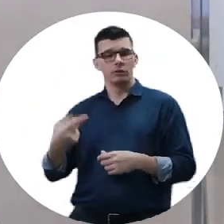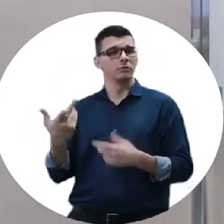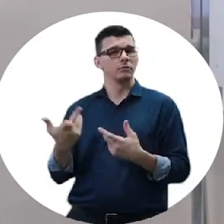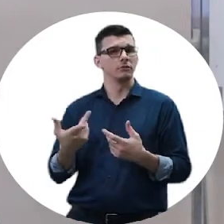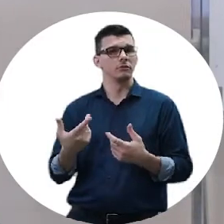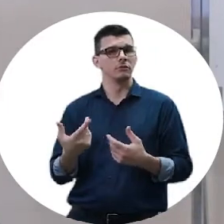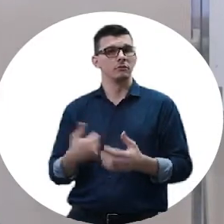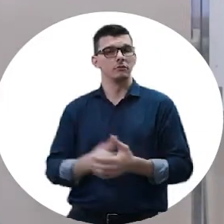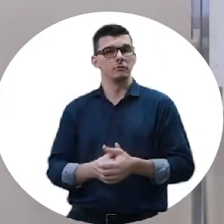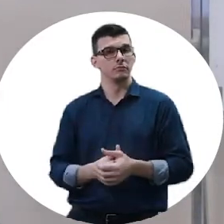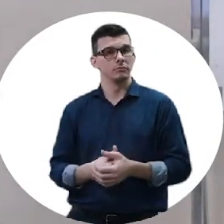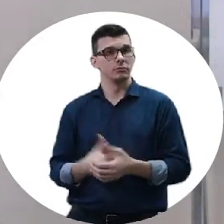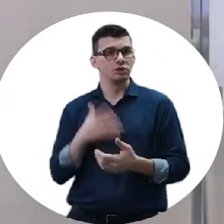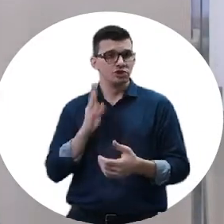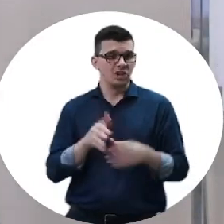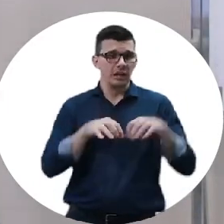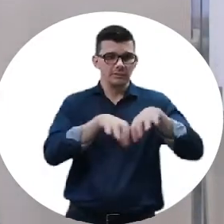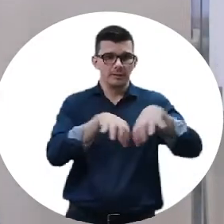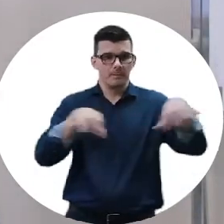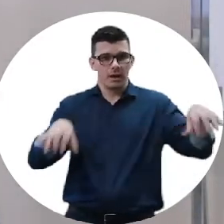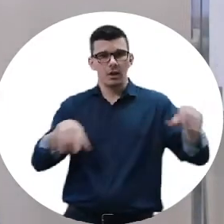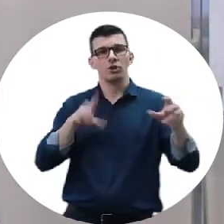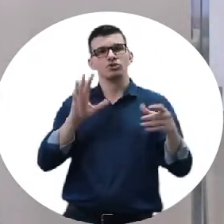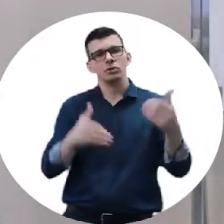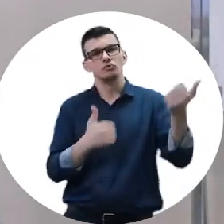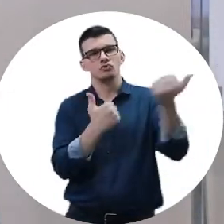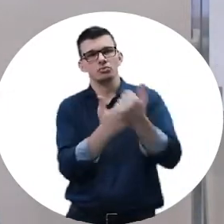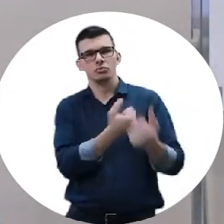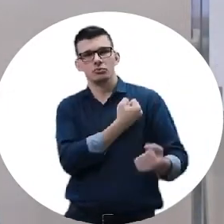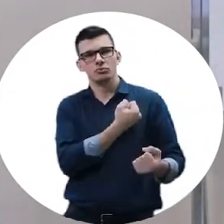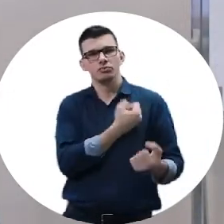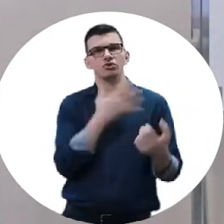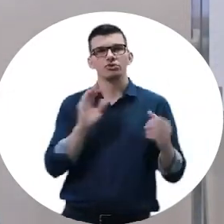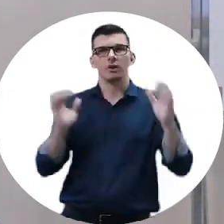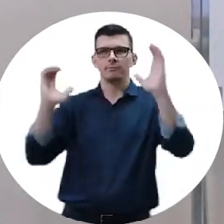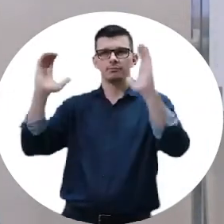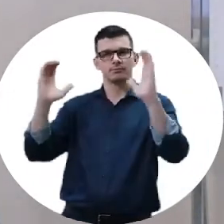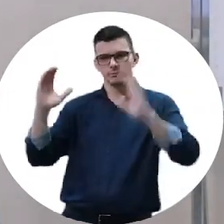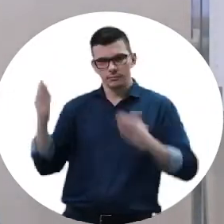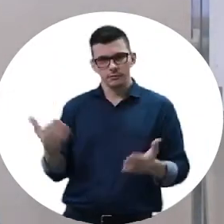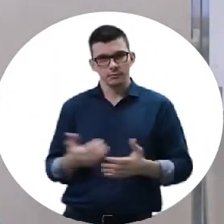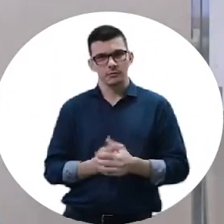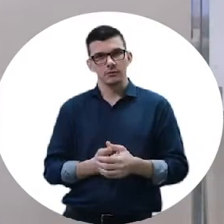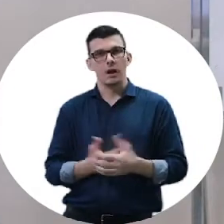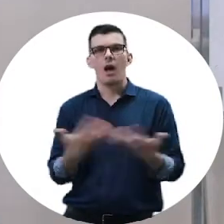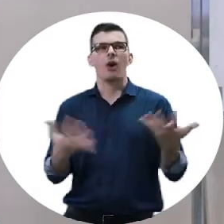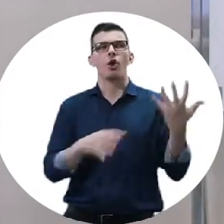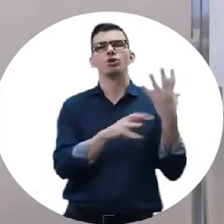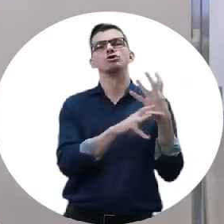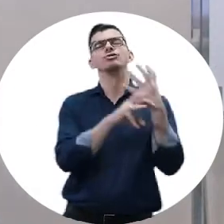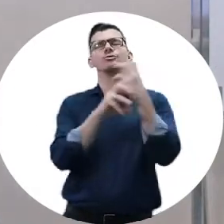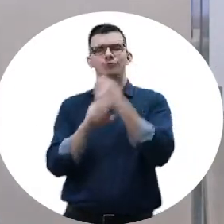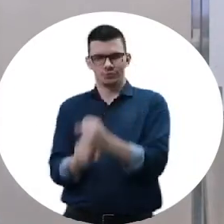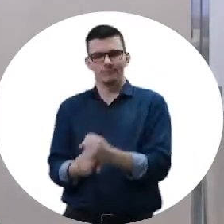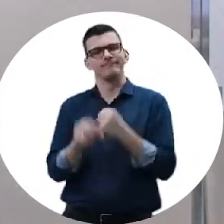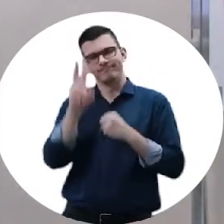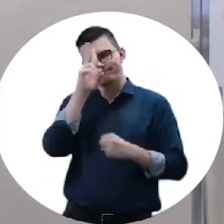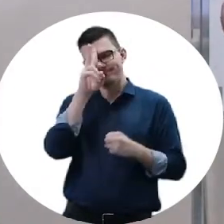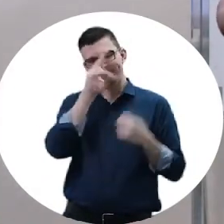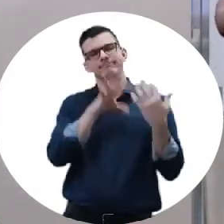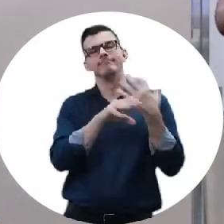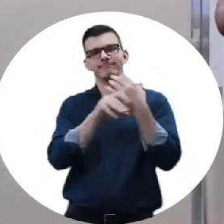etapa, separei os blocos. Segunda, representei as forças. Terceira, montei a equação. Agora, eu vou somar essas equações. Vai